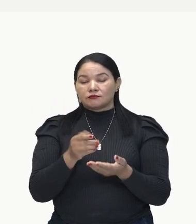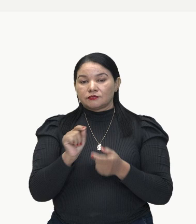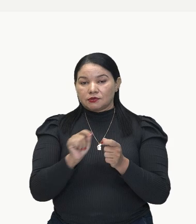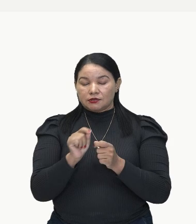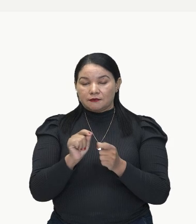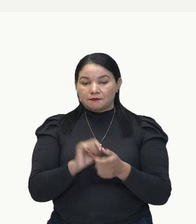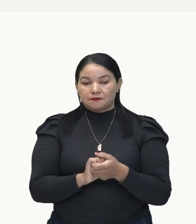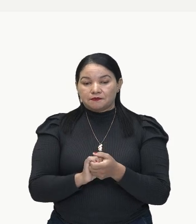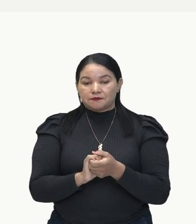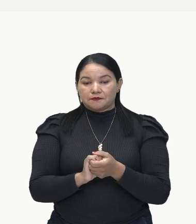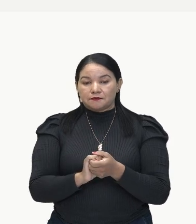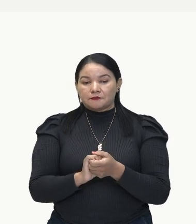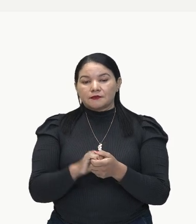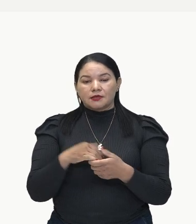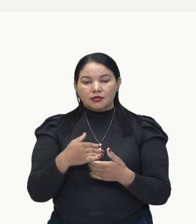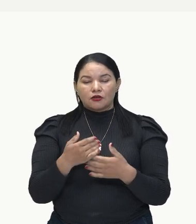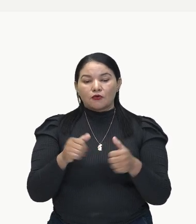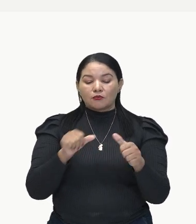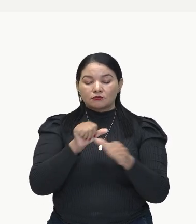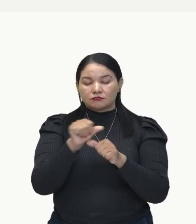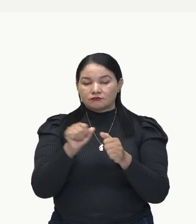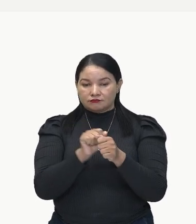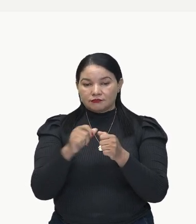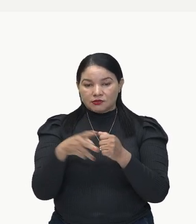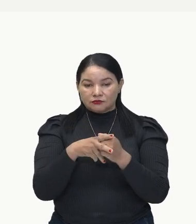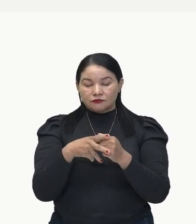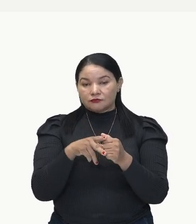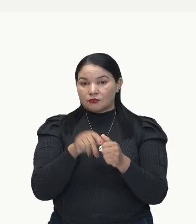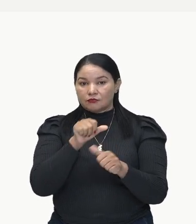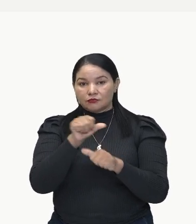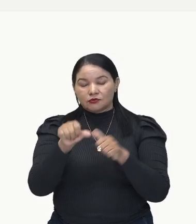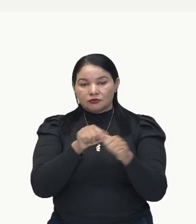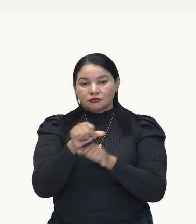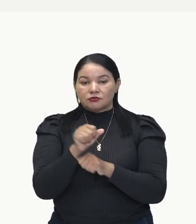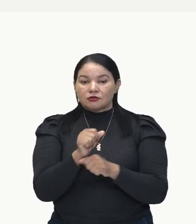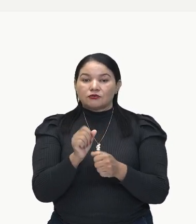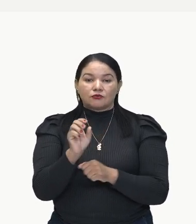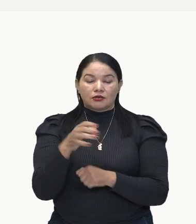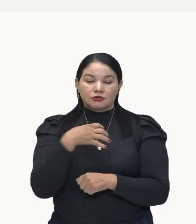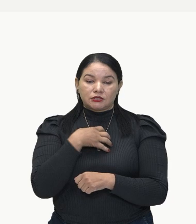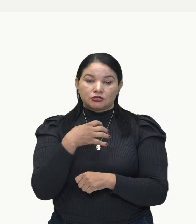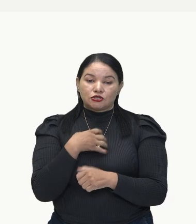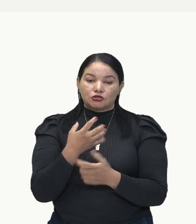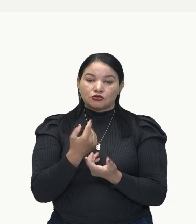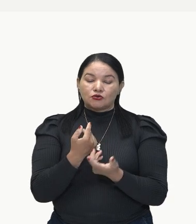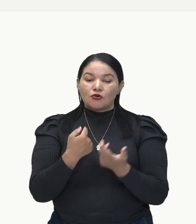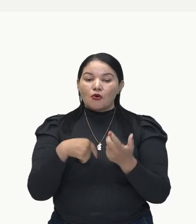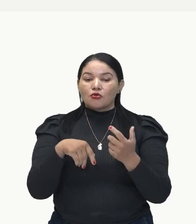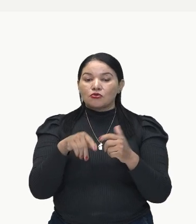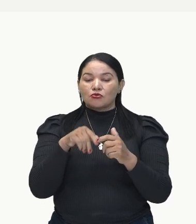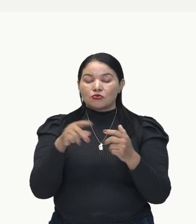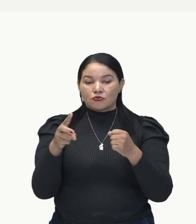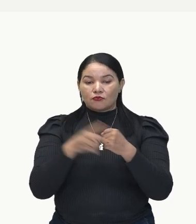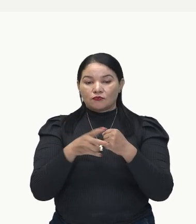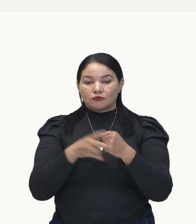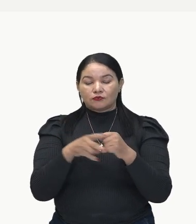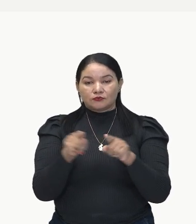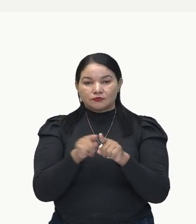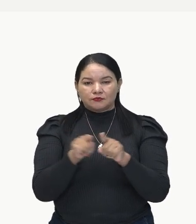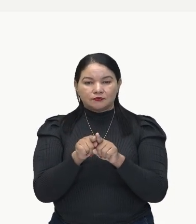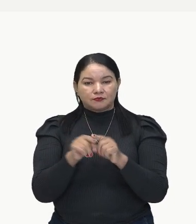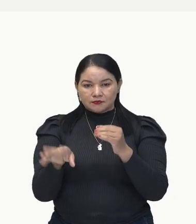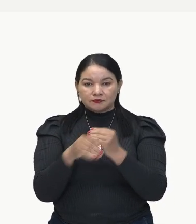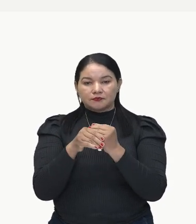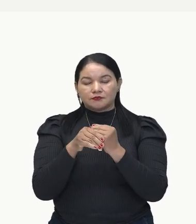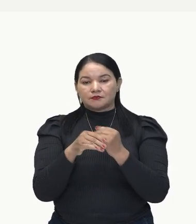Percebam então que são modificadores que estão modificando o sentido do meu verbo e atribuindo uma informação importante.